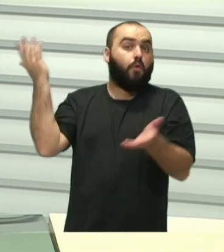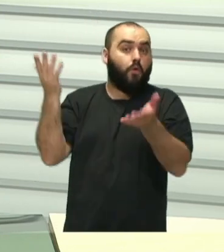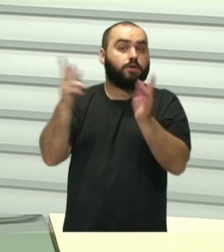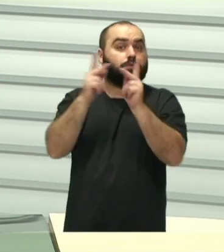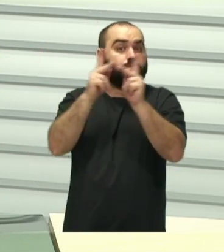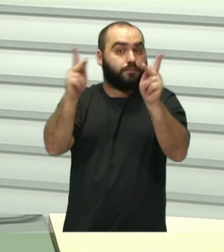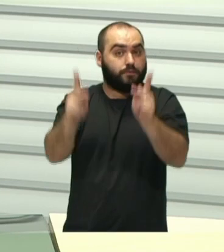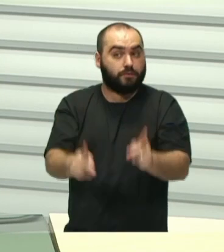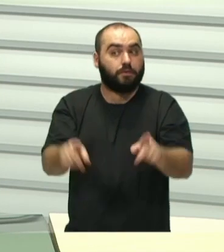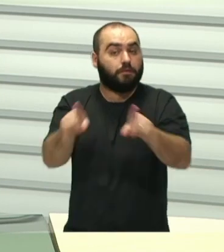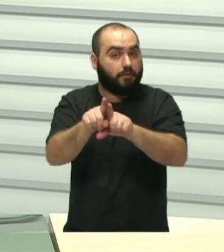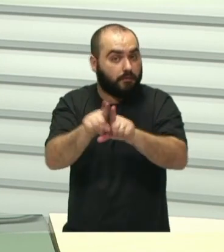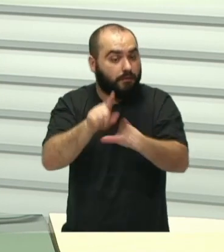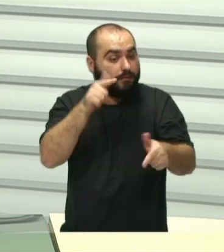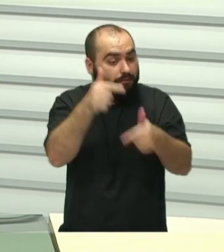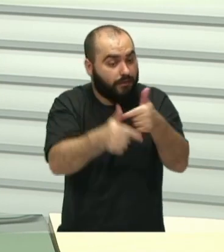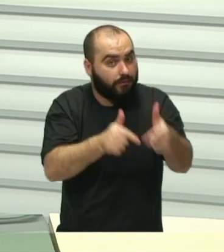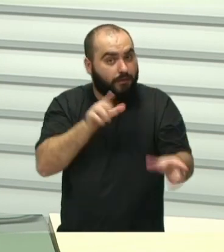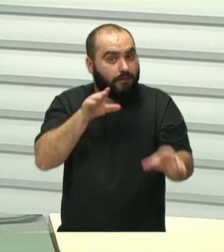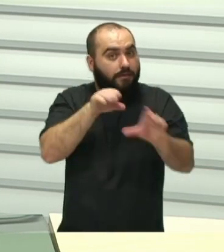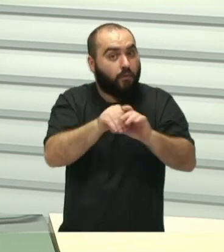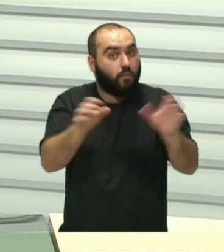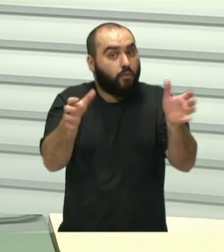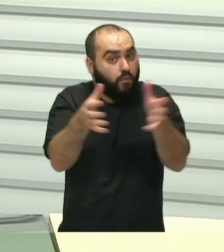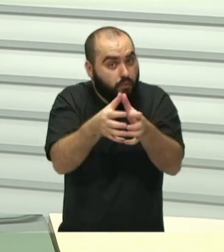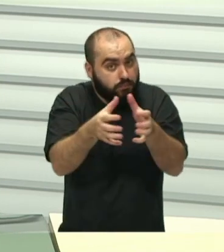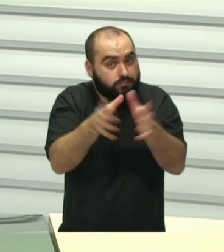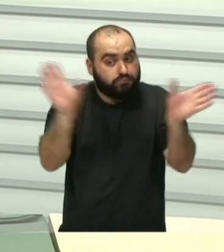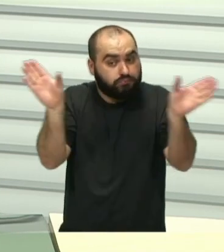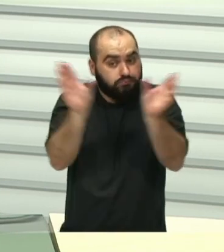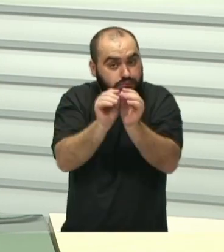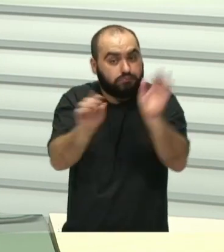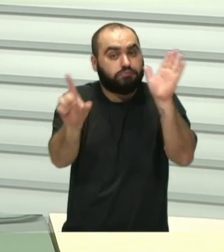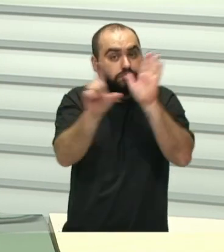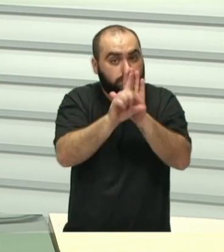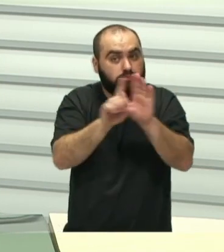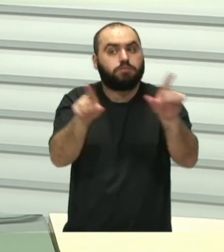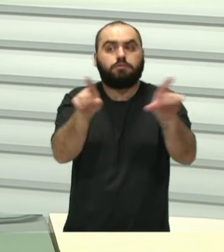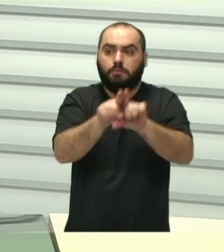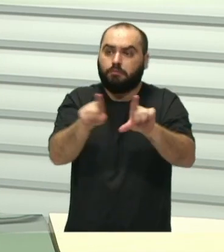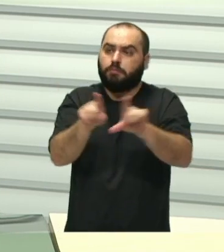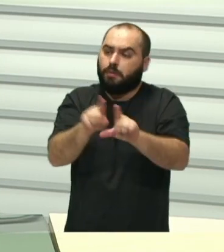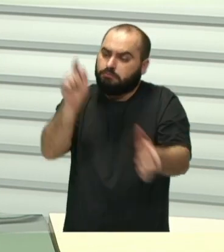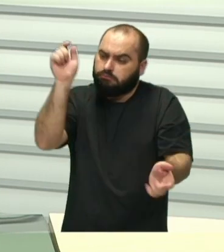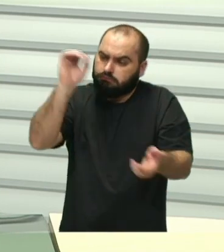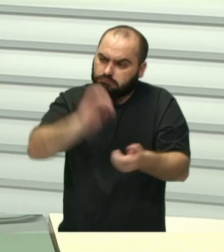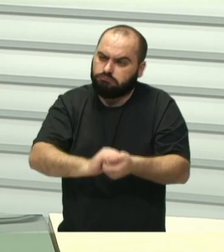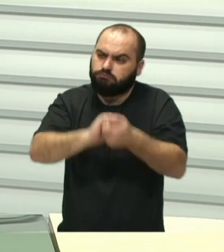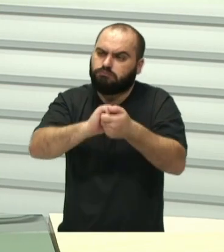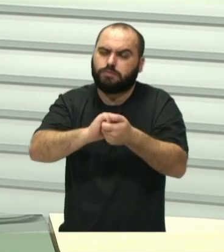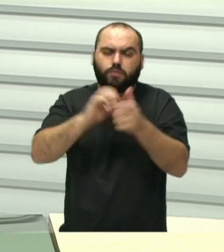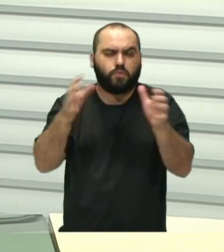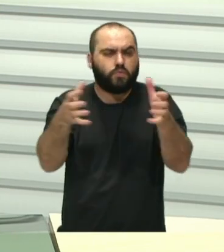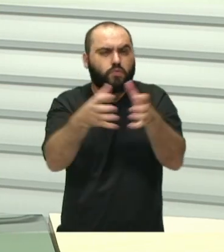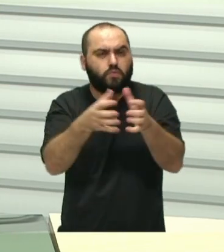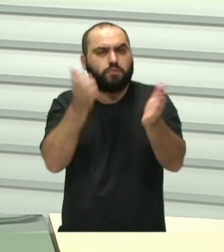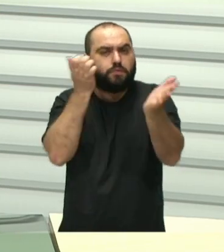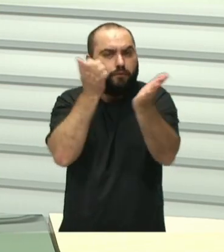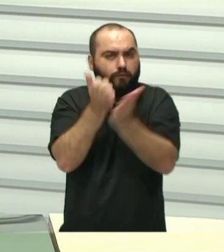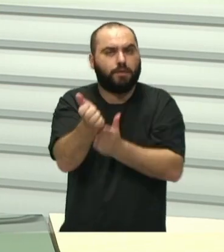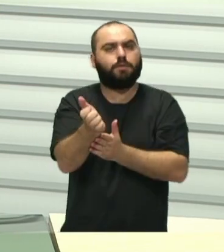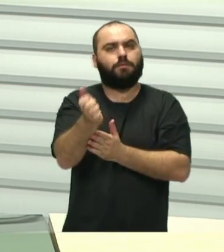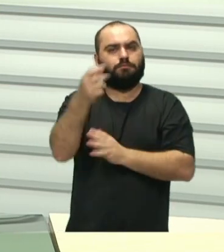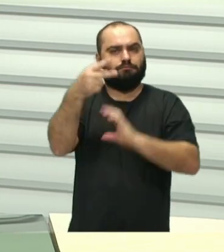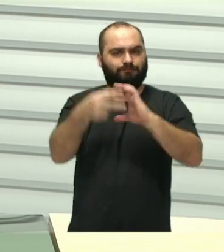Procurador e também é membro dessa equipe que consolida a legislação e Quer comentar também servidores que compõem é um grupo de servidores